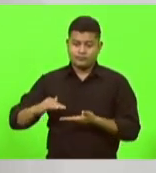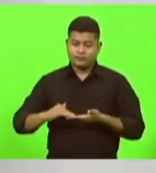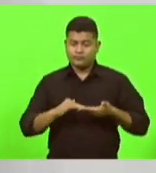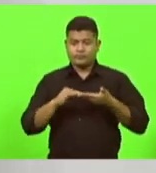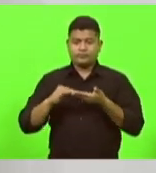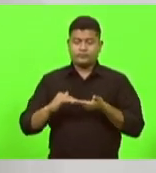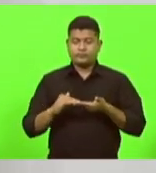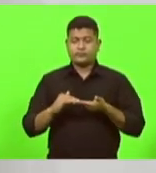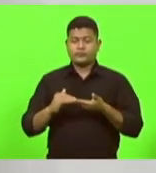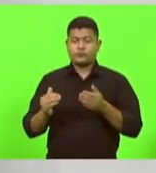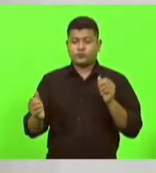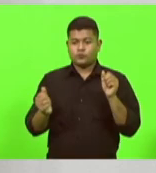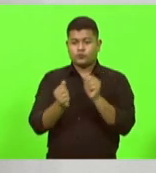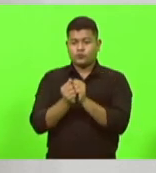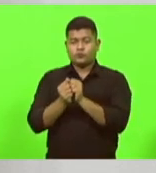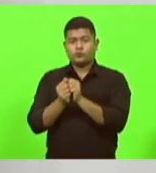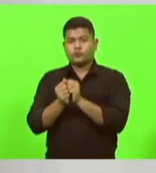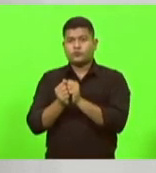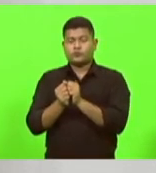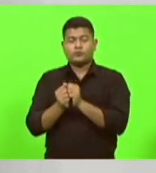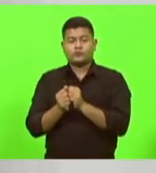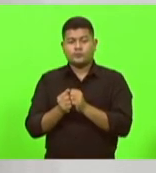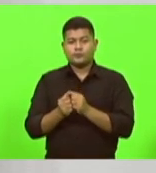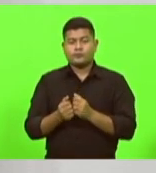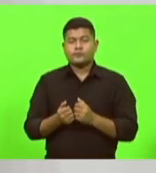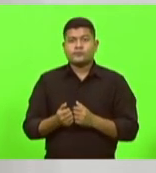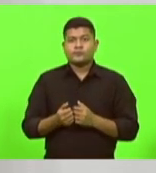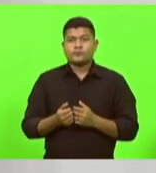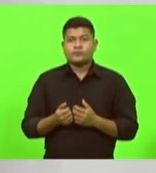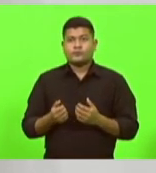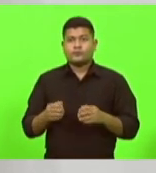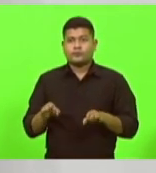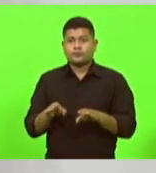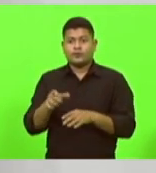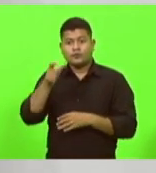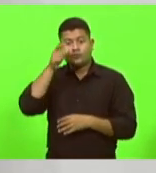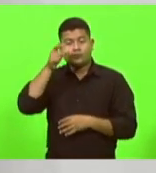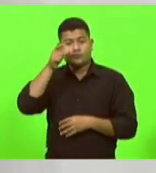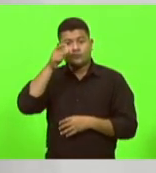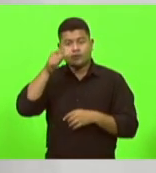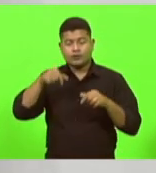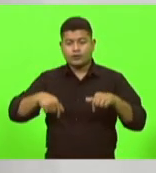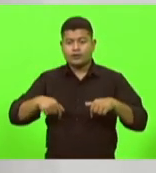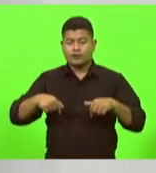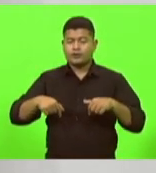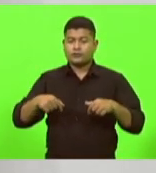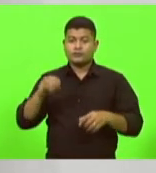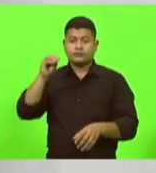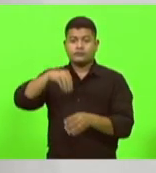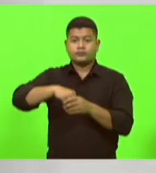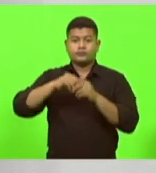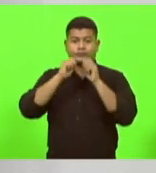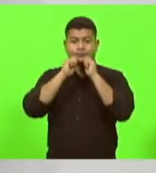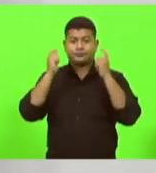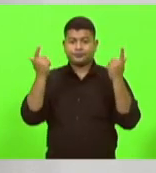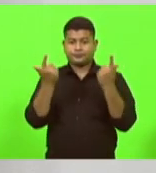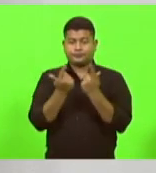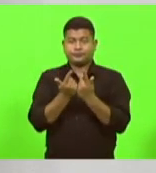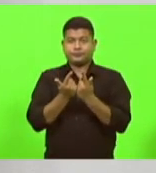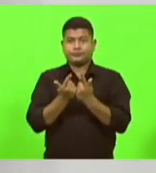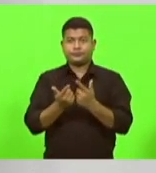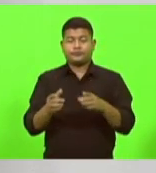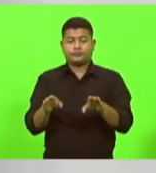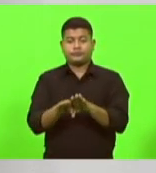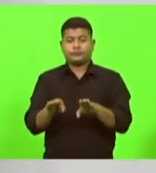acompanham aqui nas galerias da Assembleia e aqui do lado do